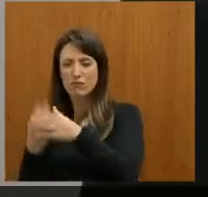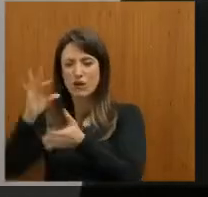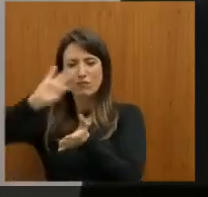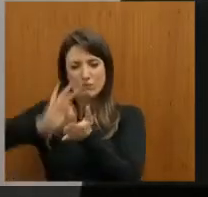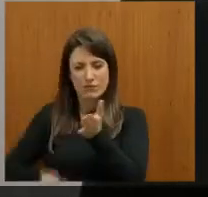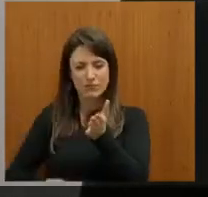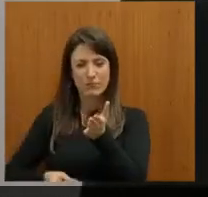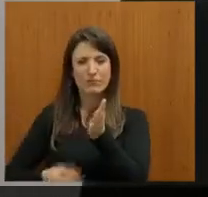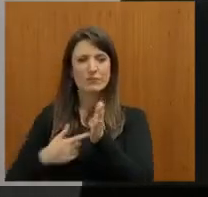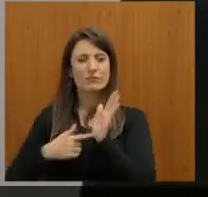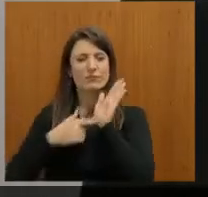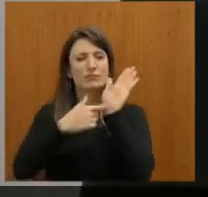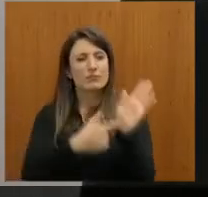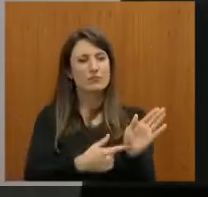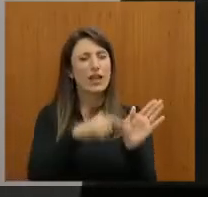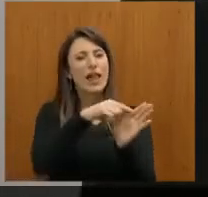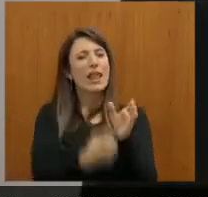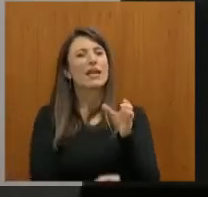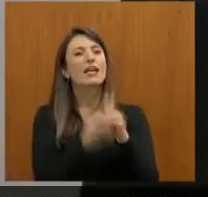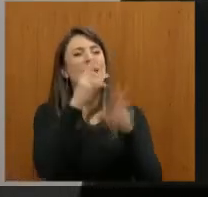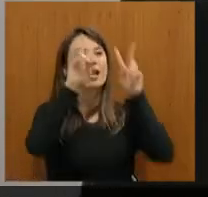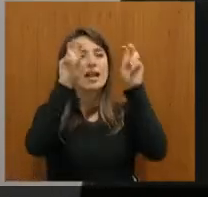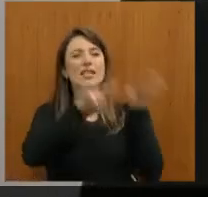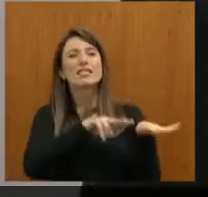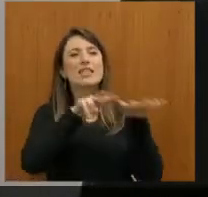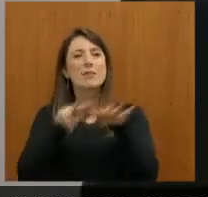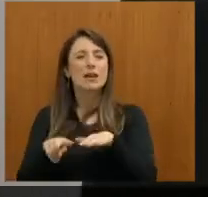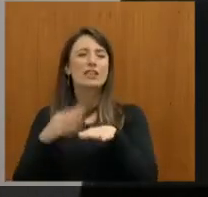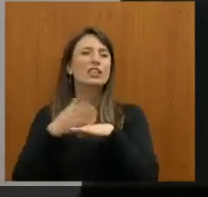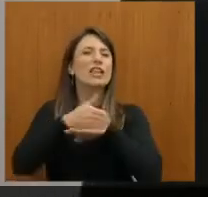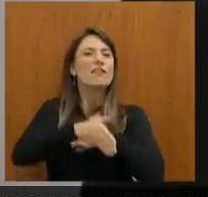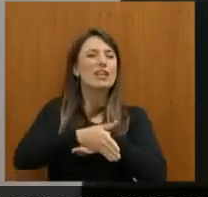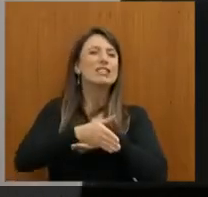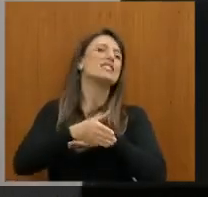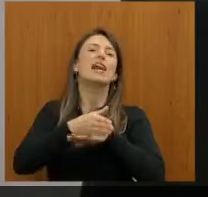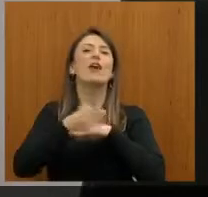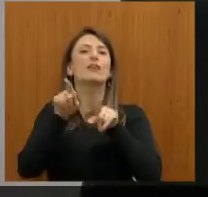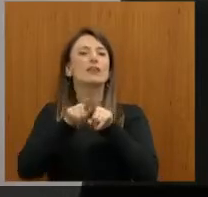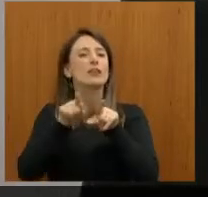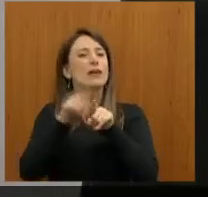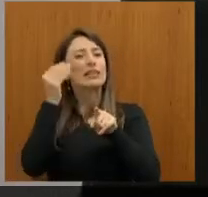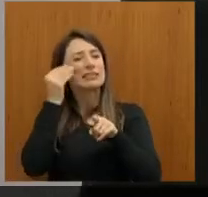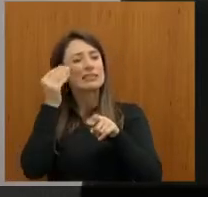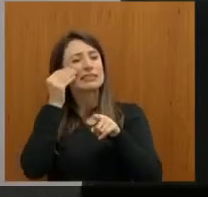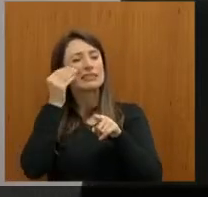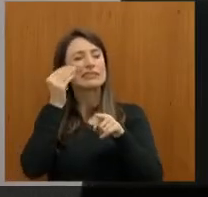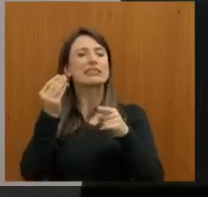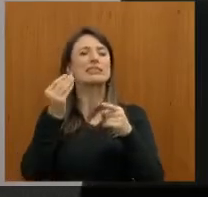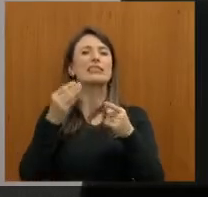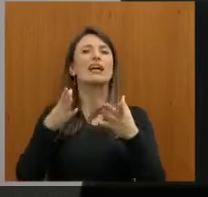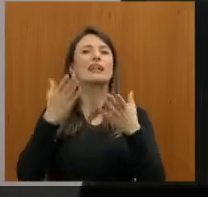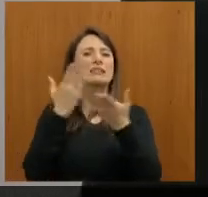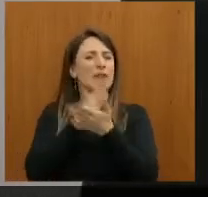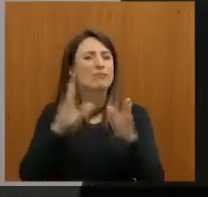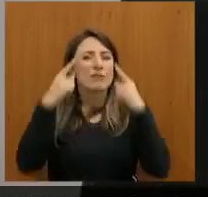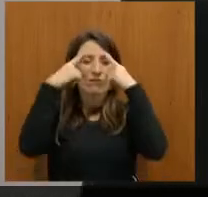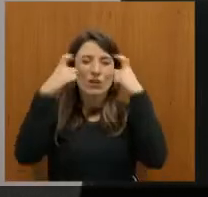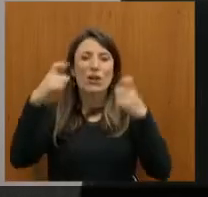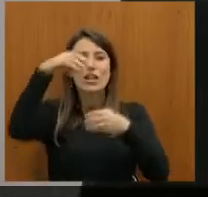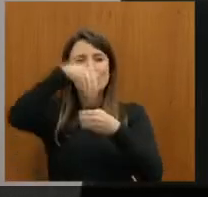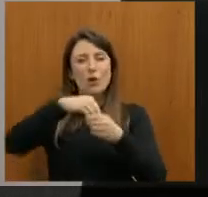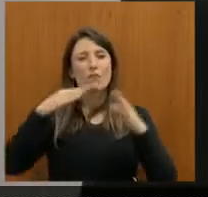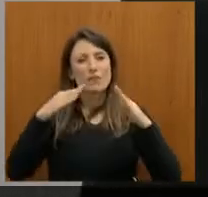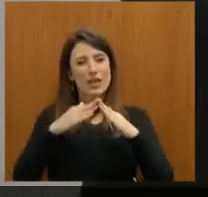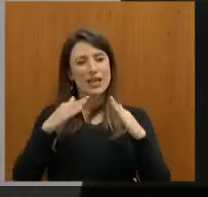semana de prevenção e enfrentamento da violência doméstica e familiar e também de conscientização da